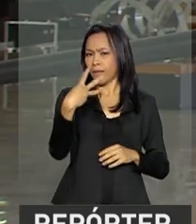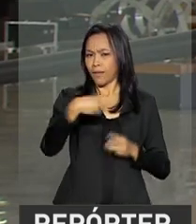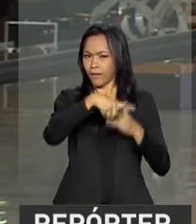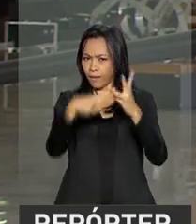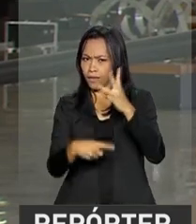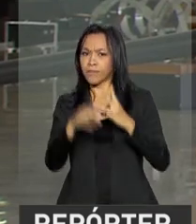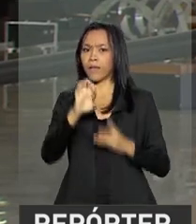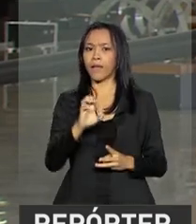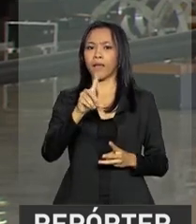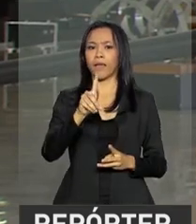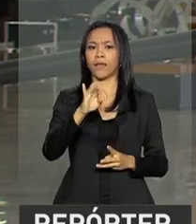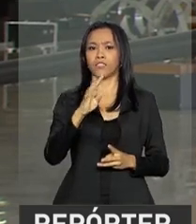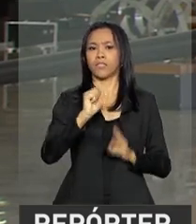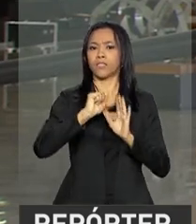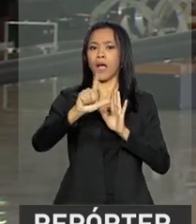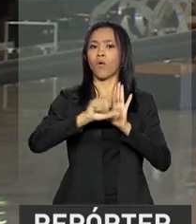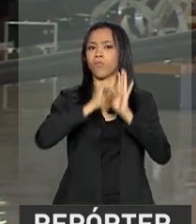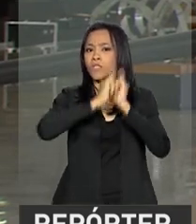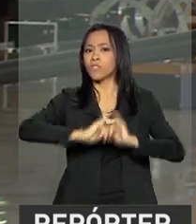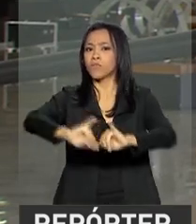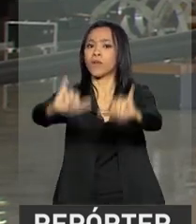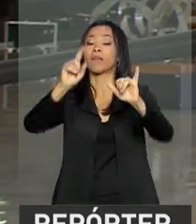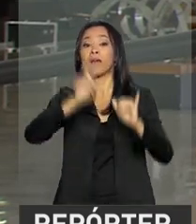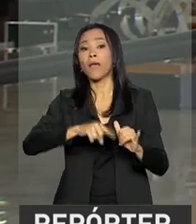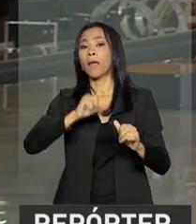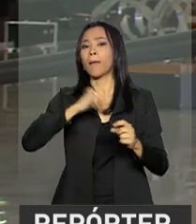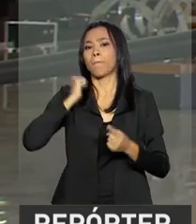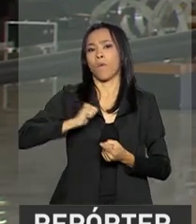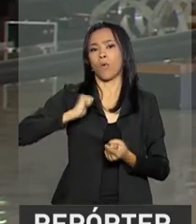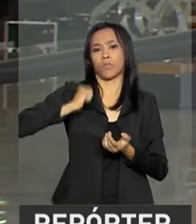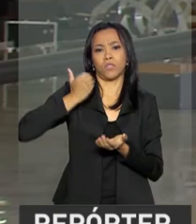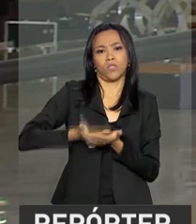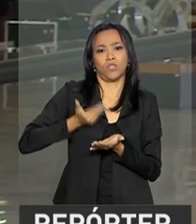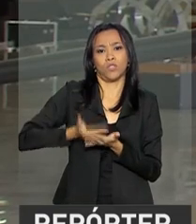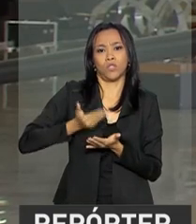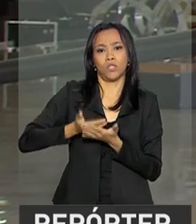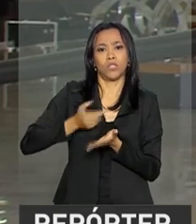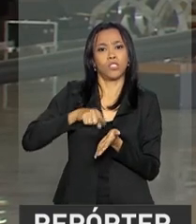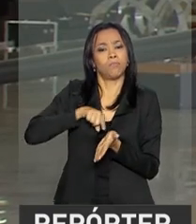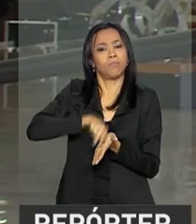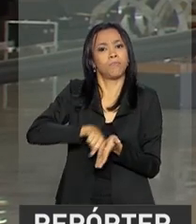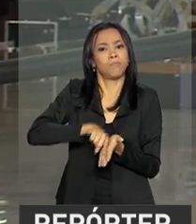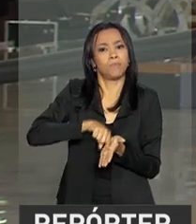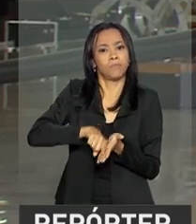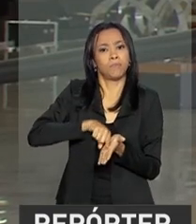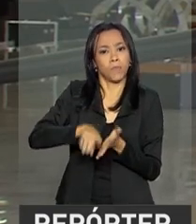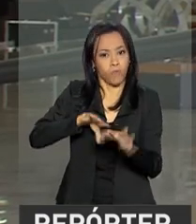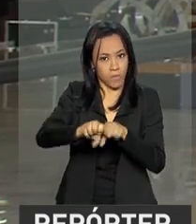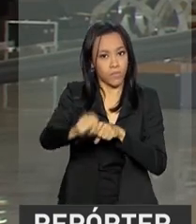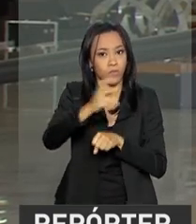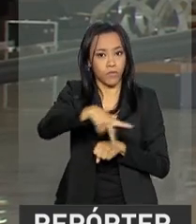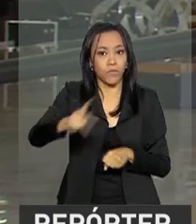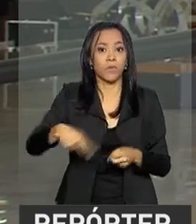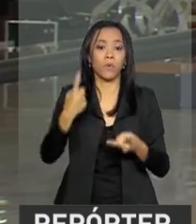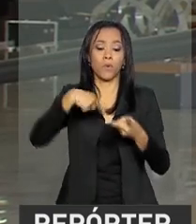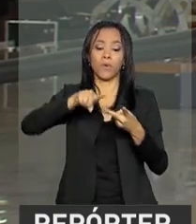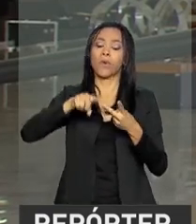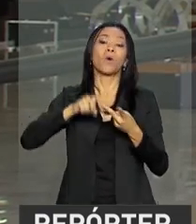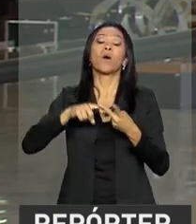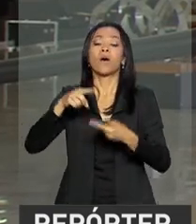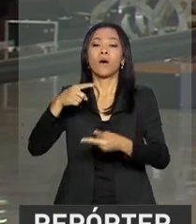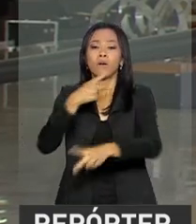correspondem ao programa institucional de bolsas de na ação a docência o programa de residência